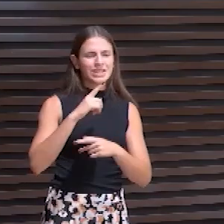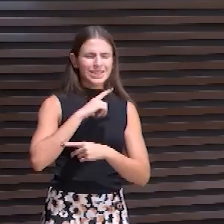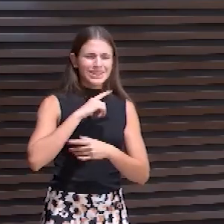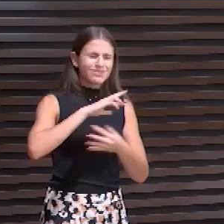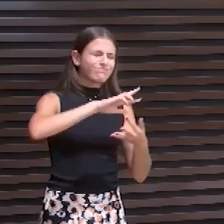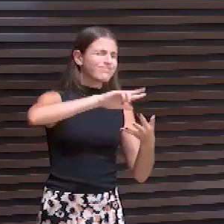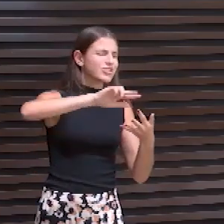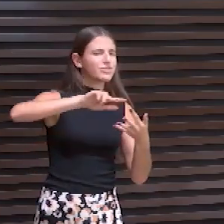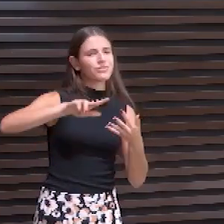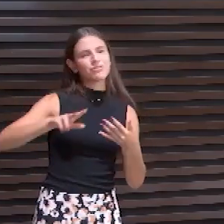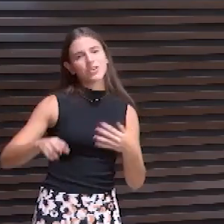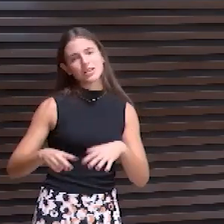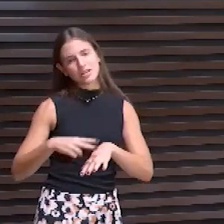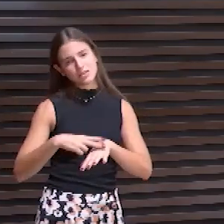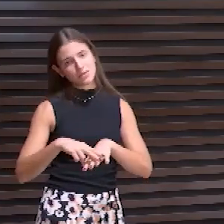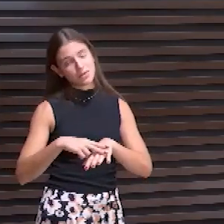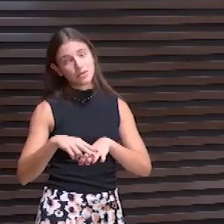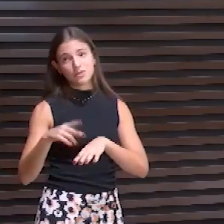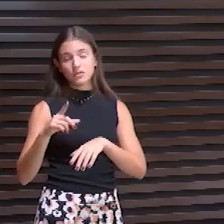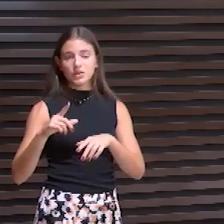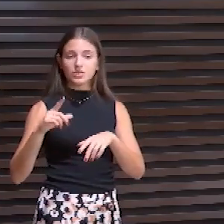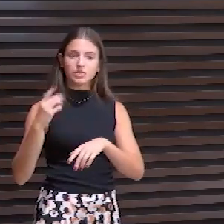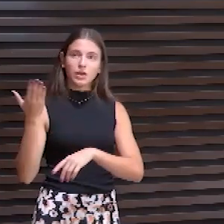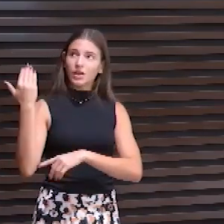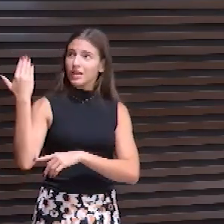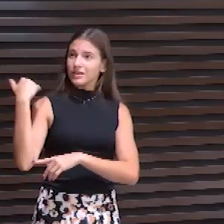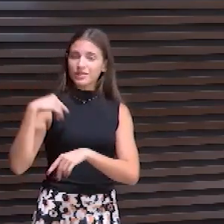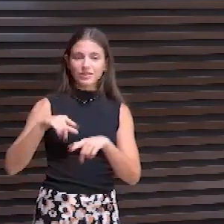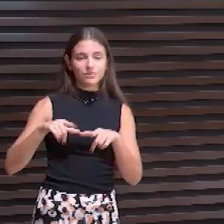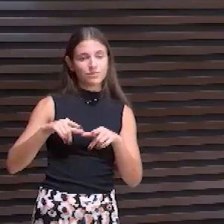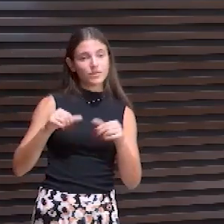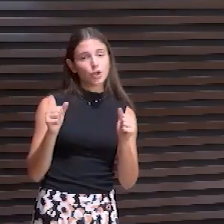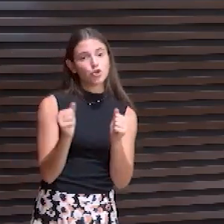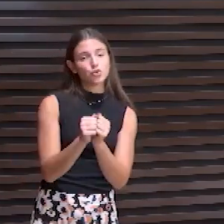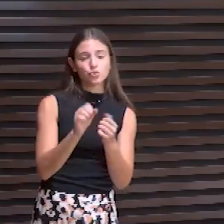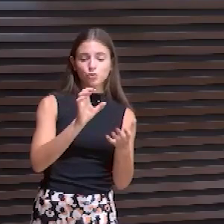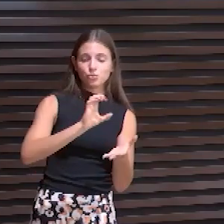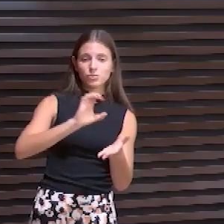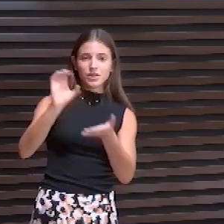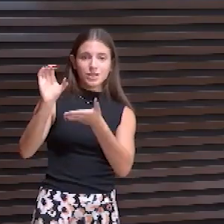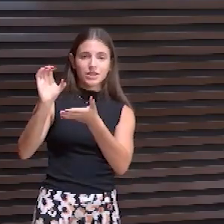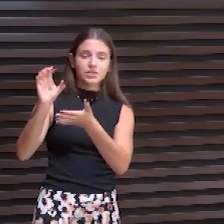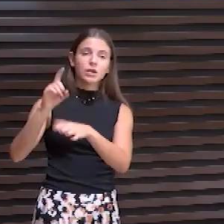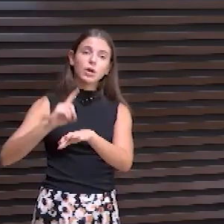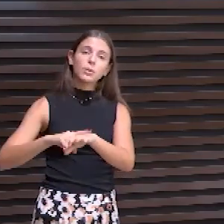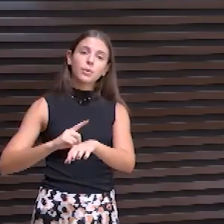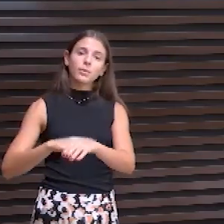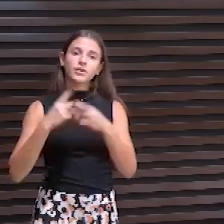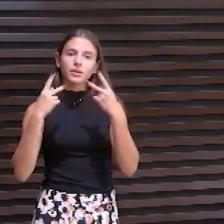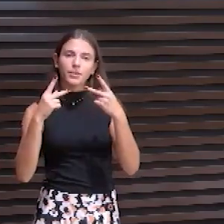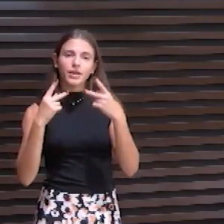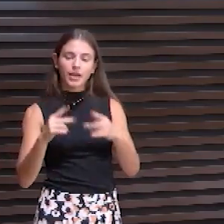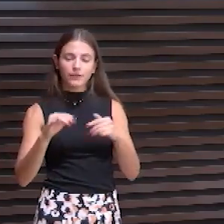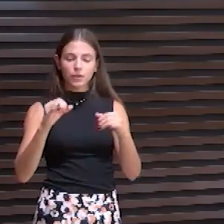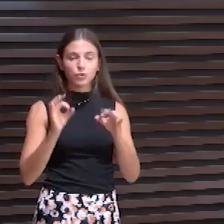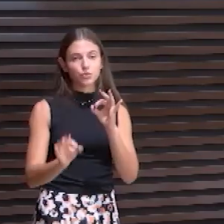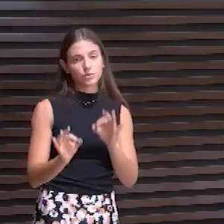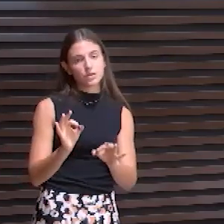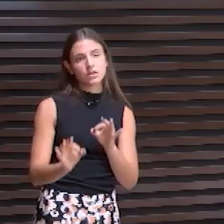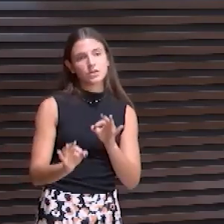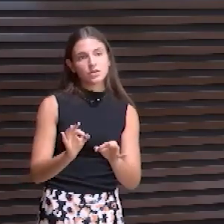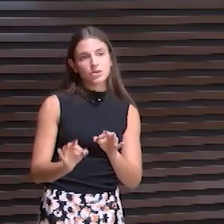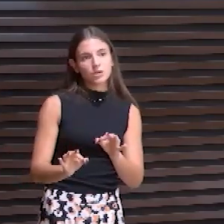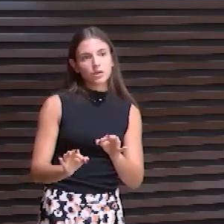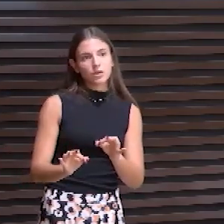no tempo de Israel, lá com Elias, quando ele declarou juízo da parte de Deus. Havia muitas viúvas, porque tinha